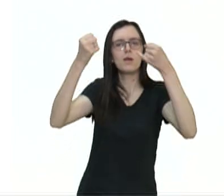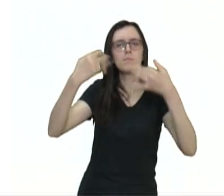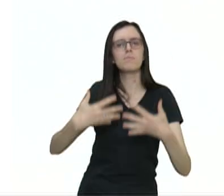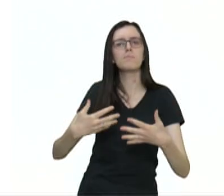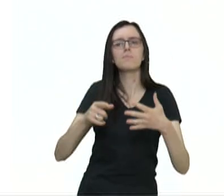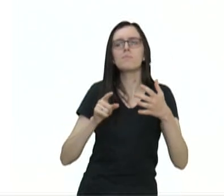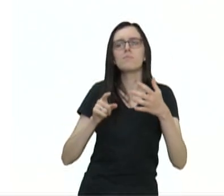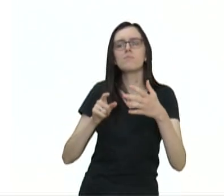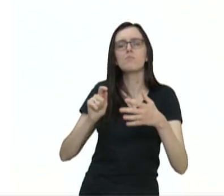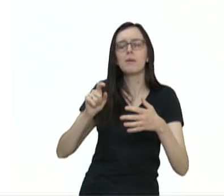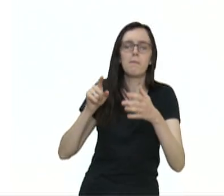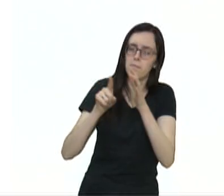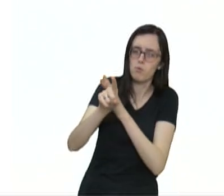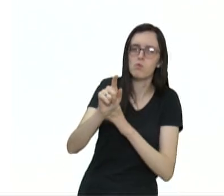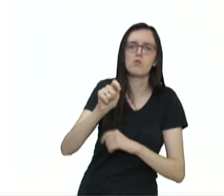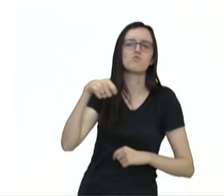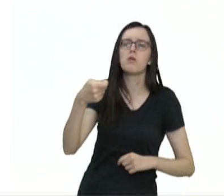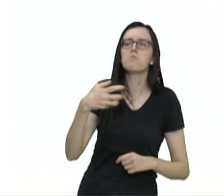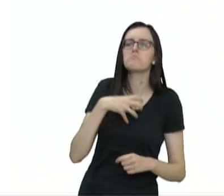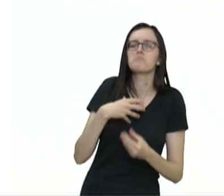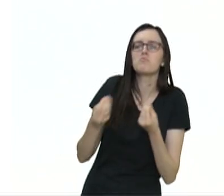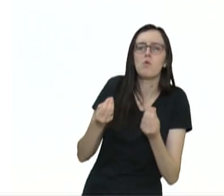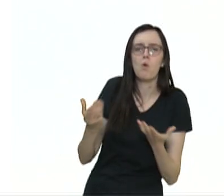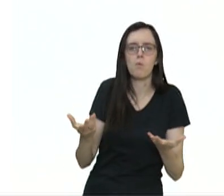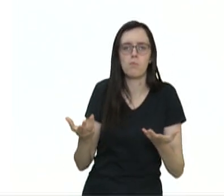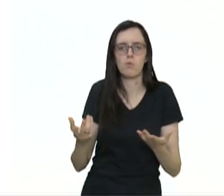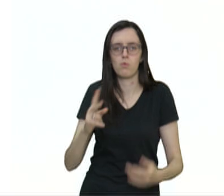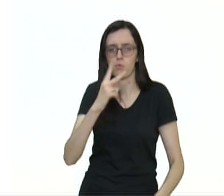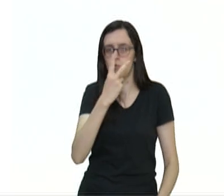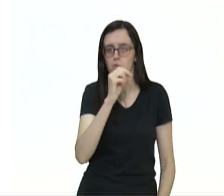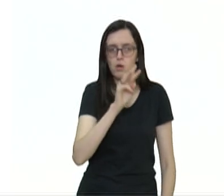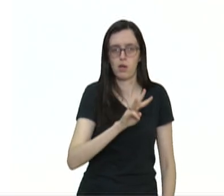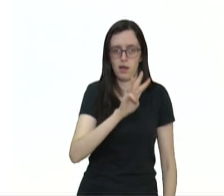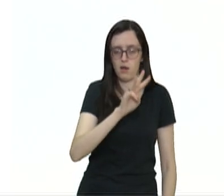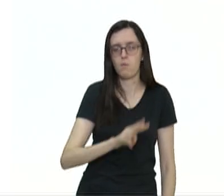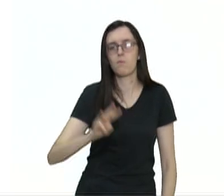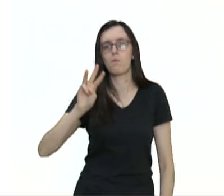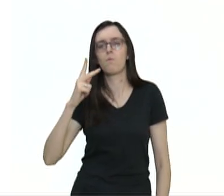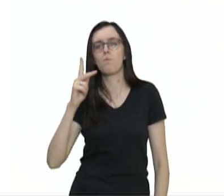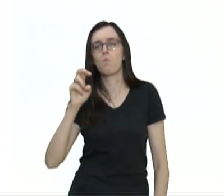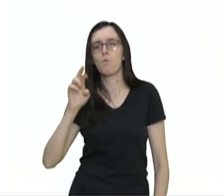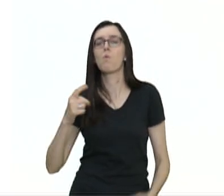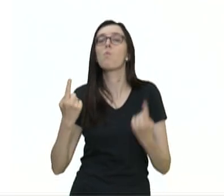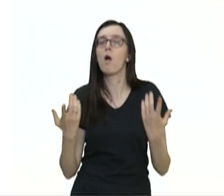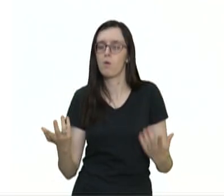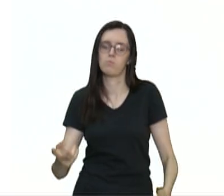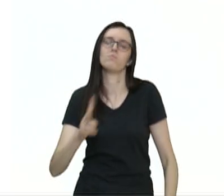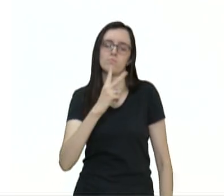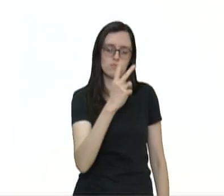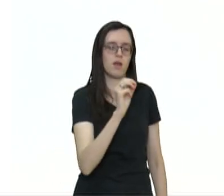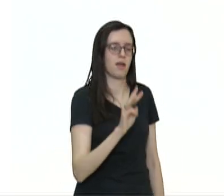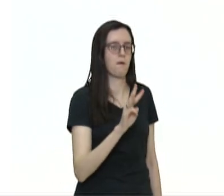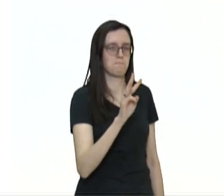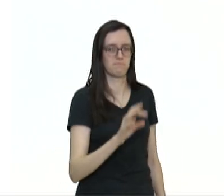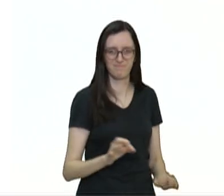modo? Como é que você está? Eu vou usar o how ou vou usar o where? How, né?